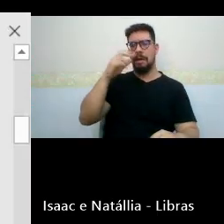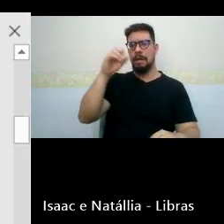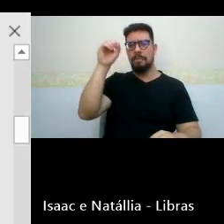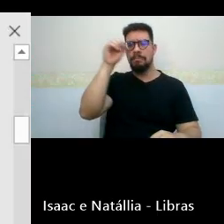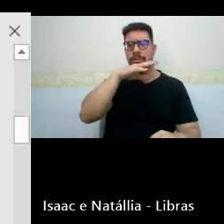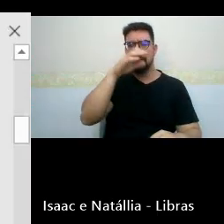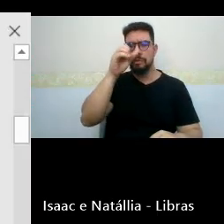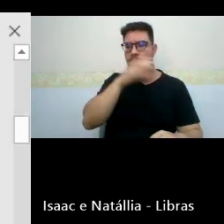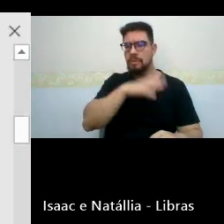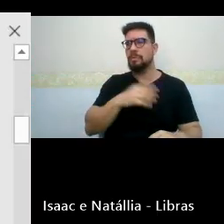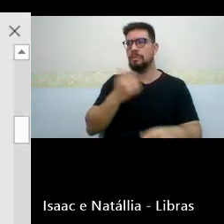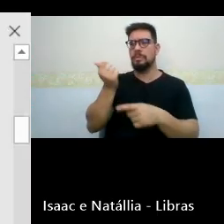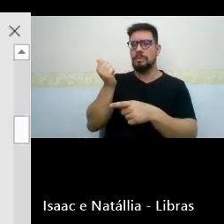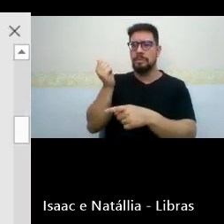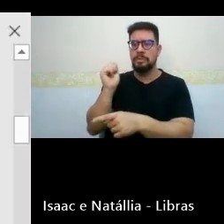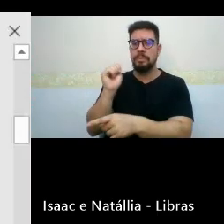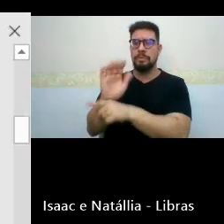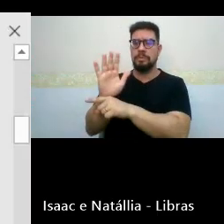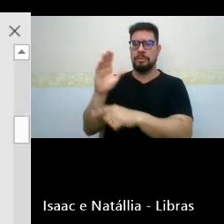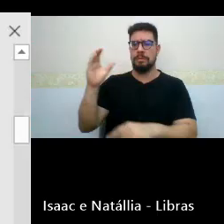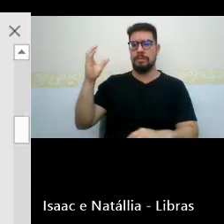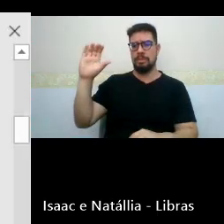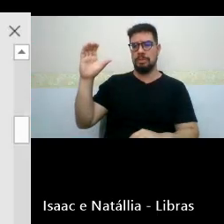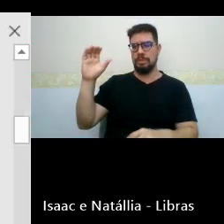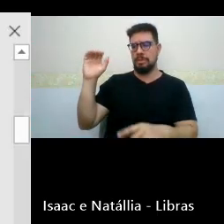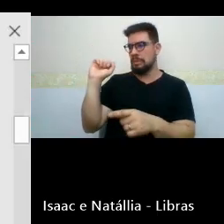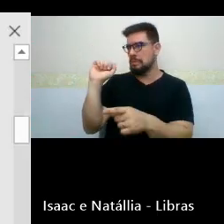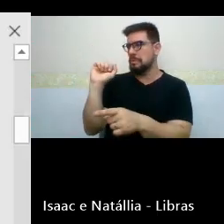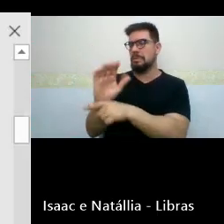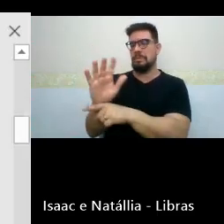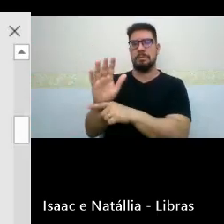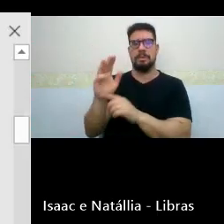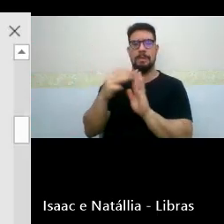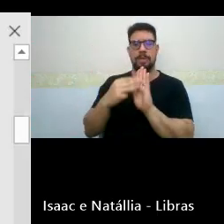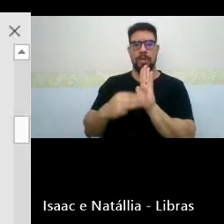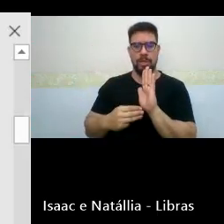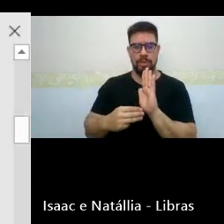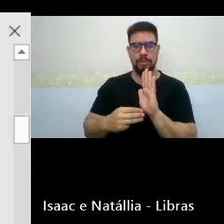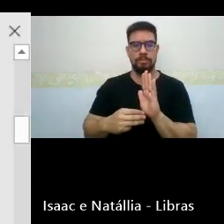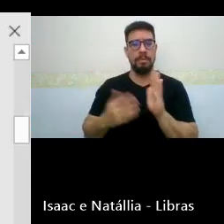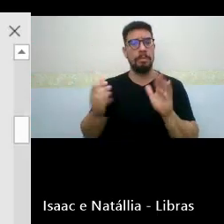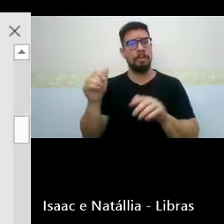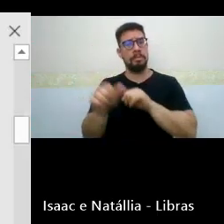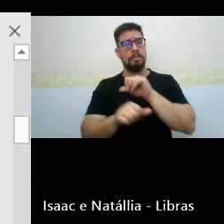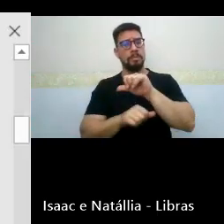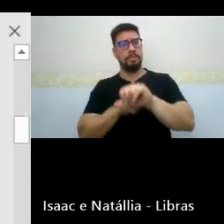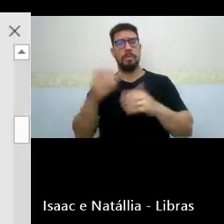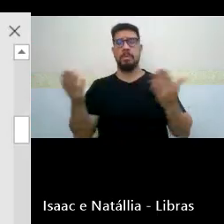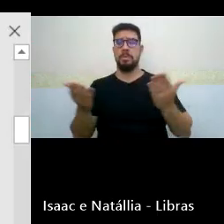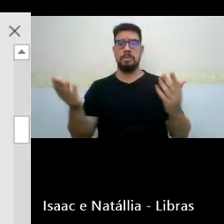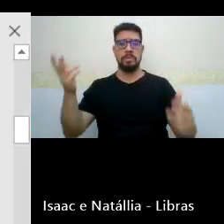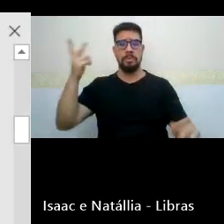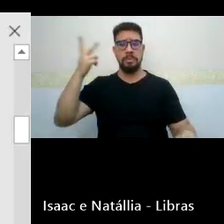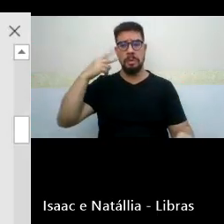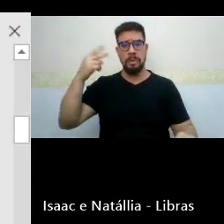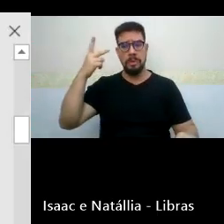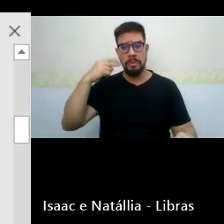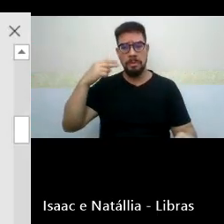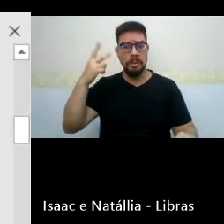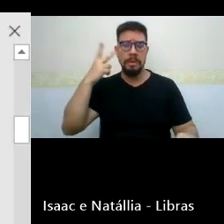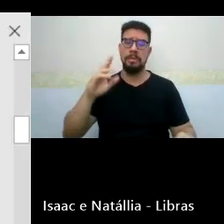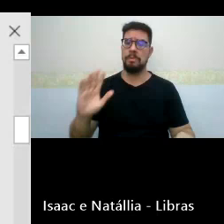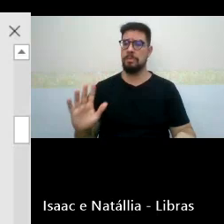tecnologia, à metodologia científica. Hoje se tornou coloquial, se tornou um